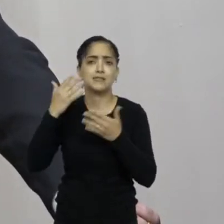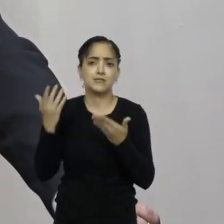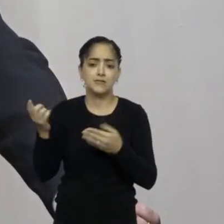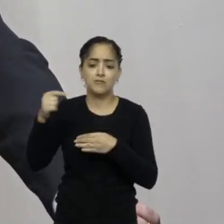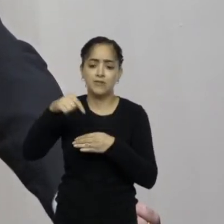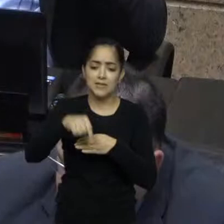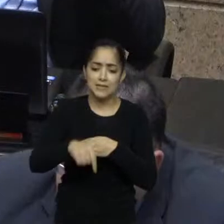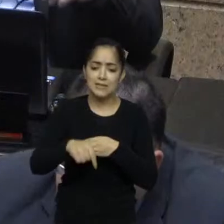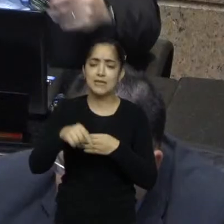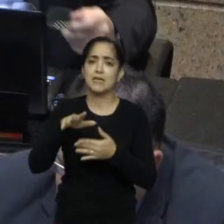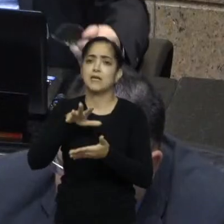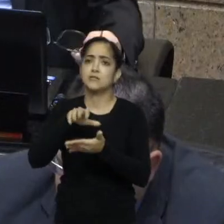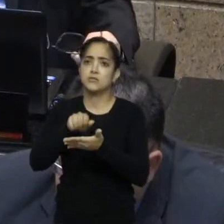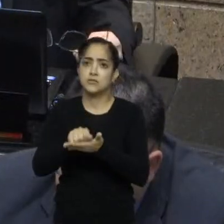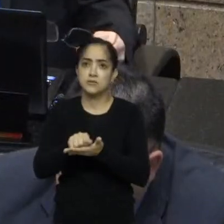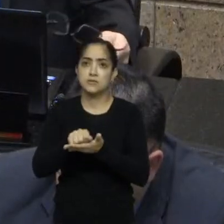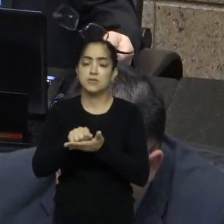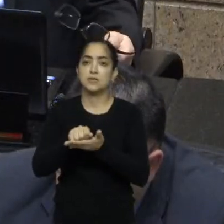e registrei